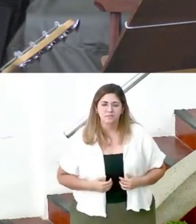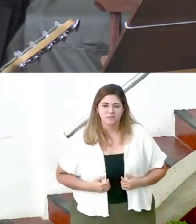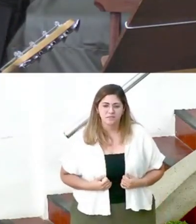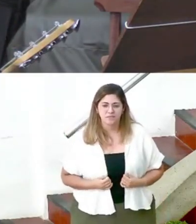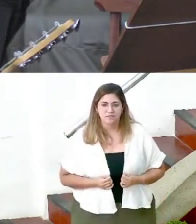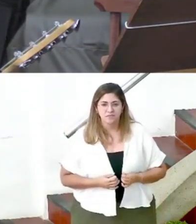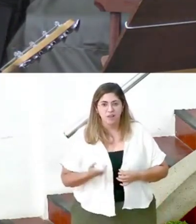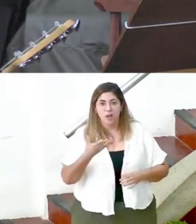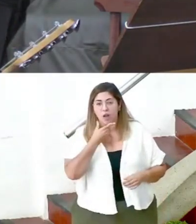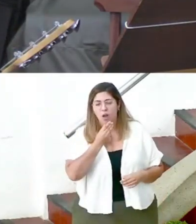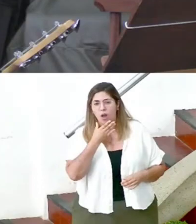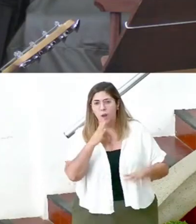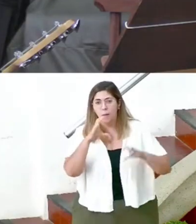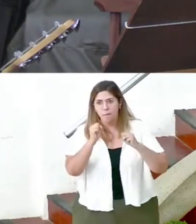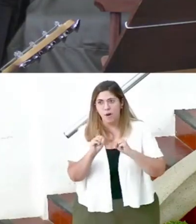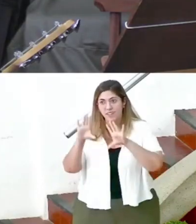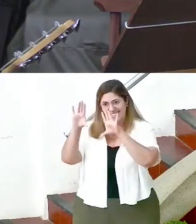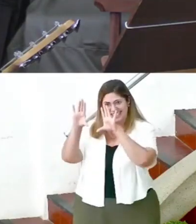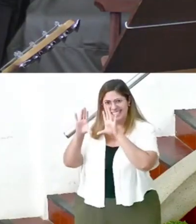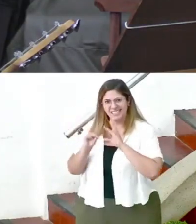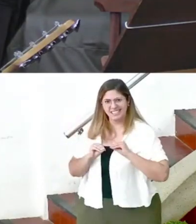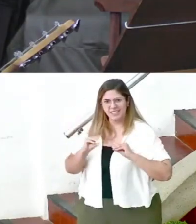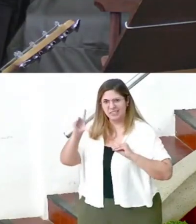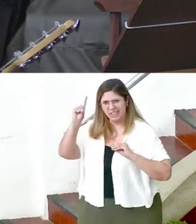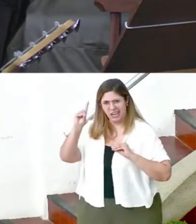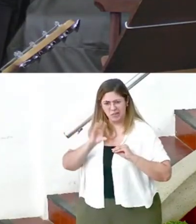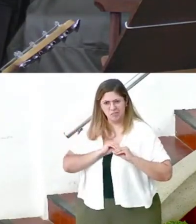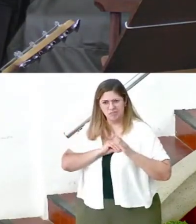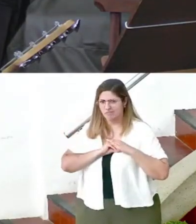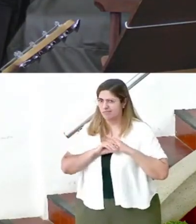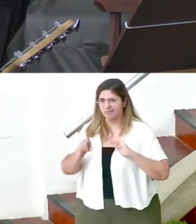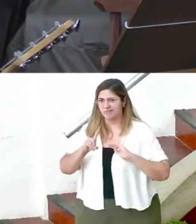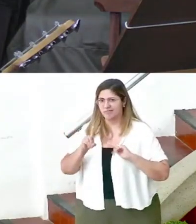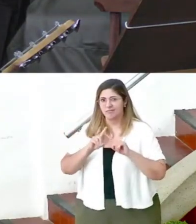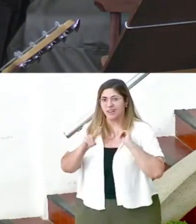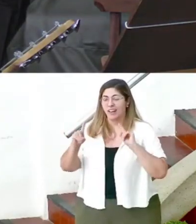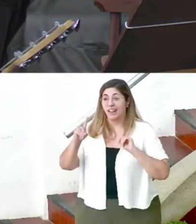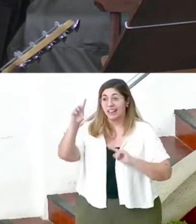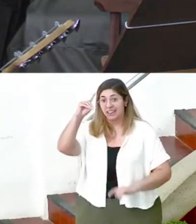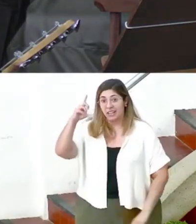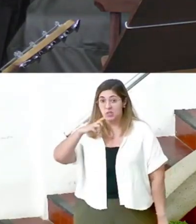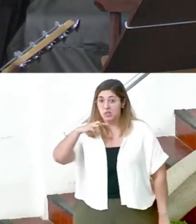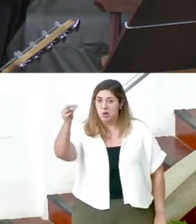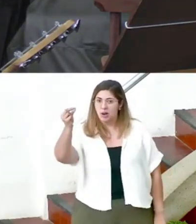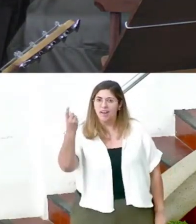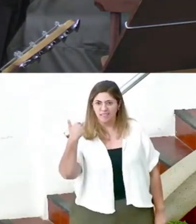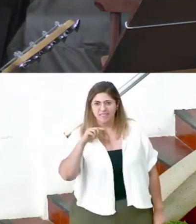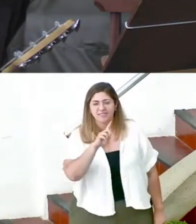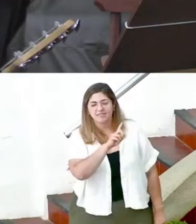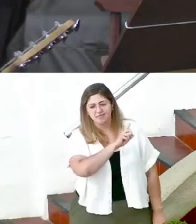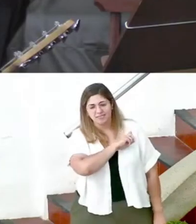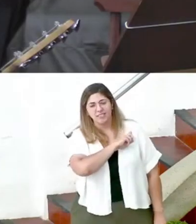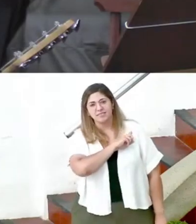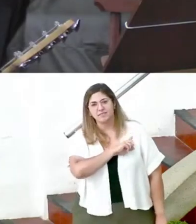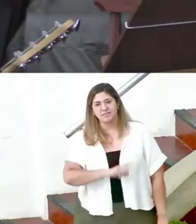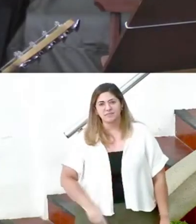pode receber a Deus porque ele é bom, porque ele aceita. O calvinismo não diz isso. O calvinismo diz: todos nós depravados nos nossos